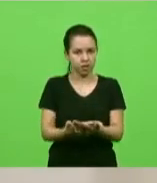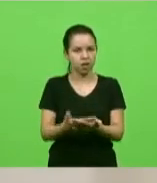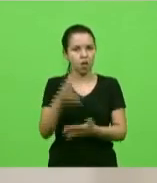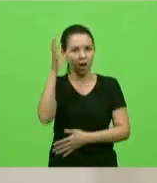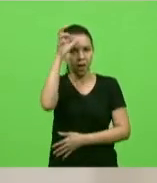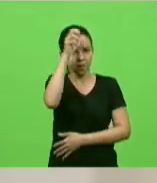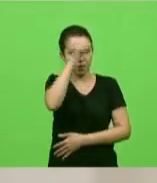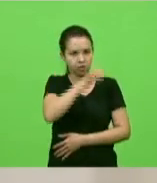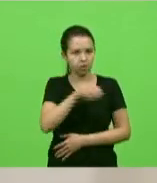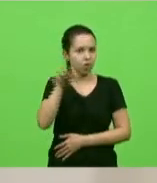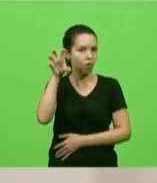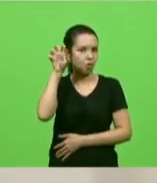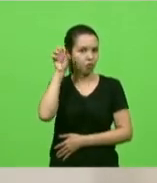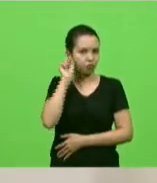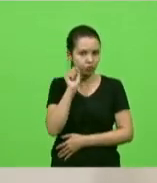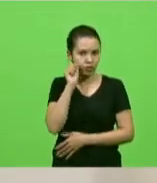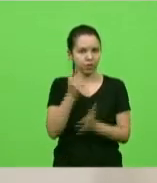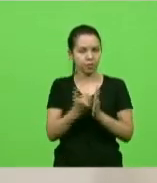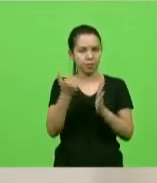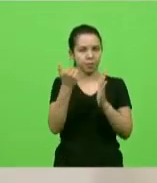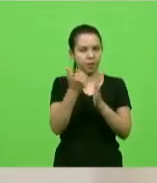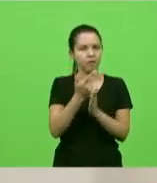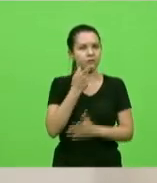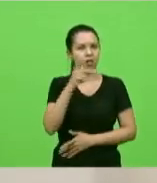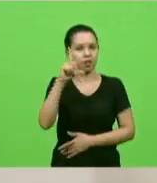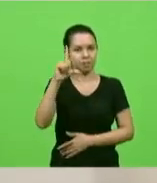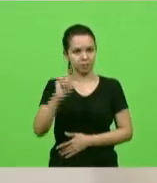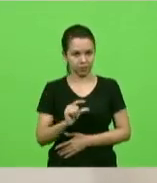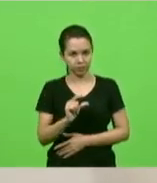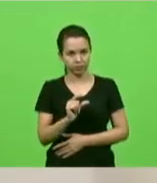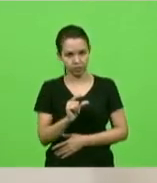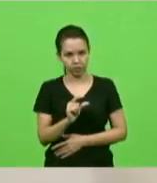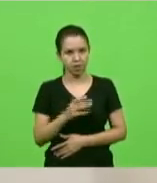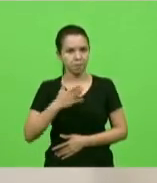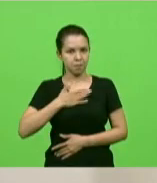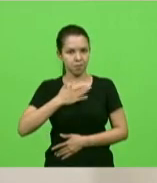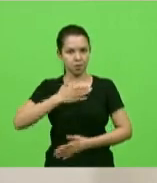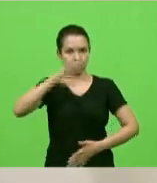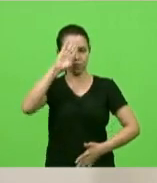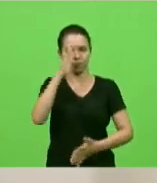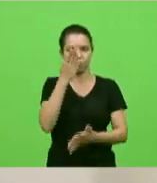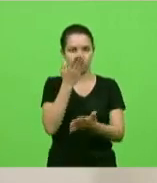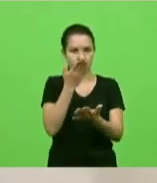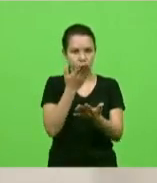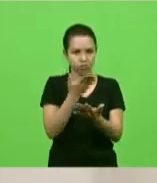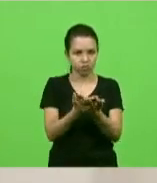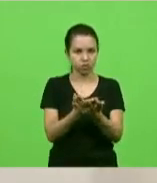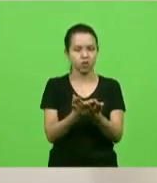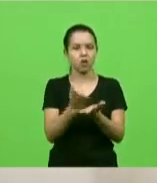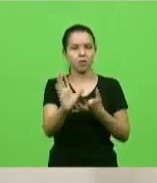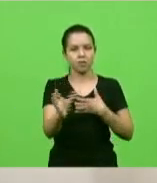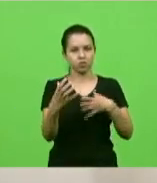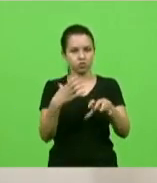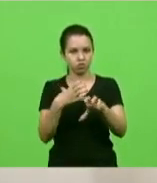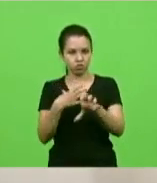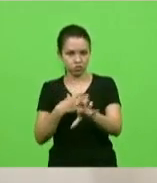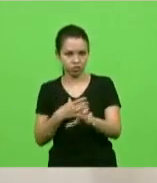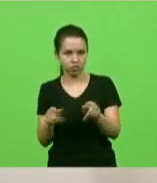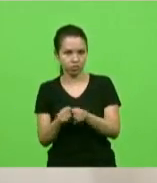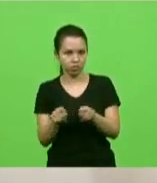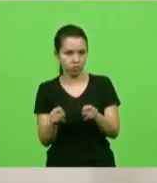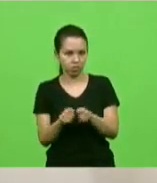falar. Mantenho minhas convicções, meus ideais de justiça, empatia e